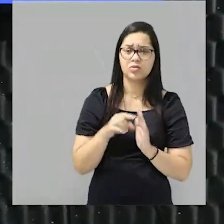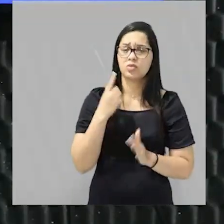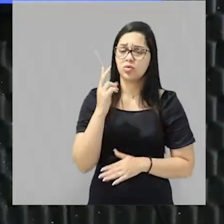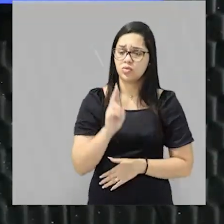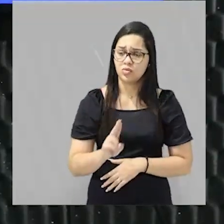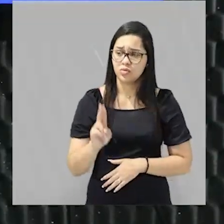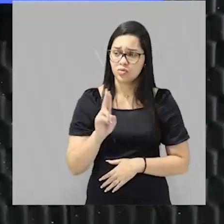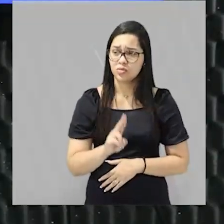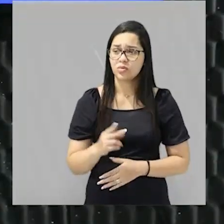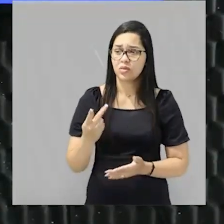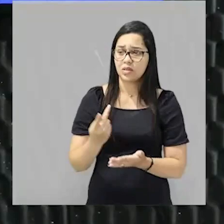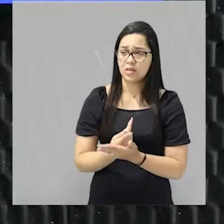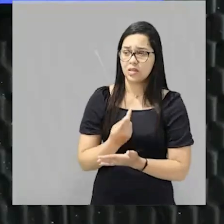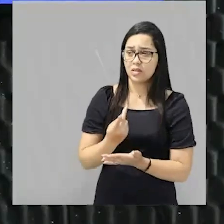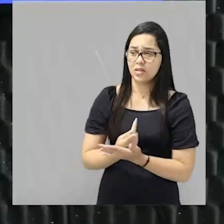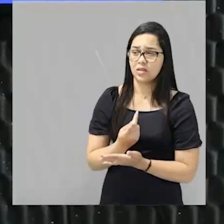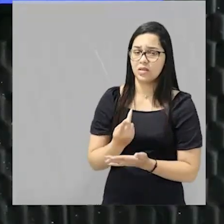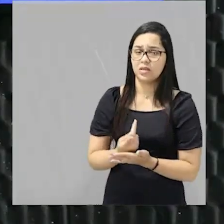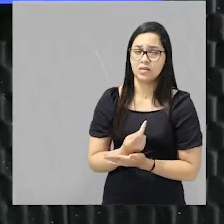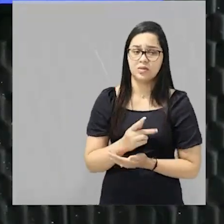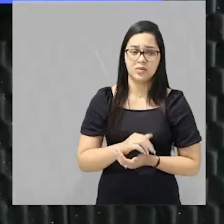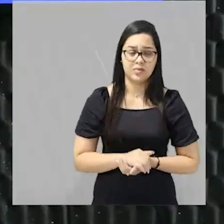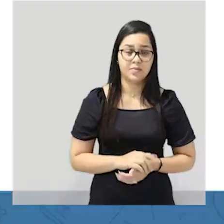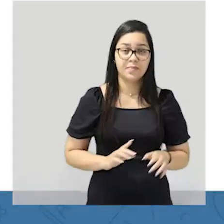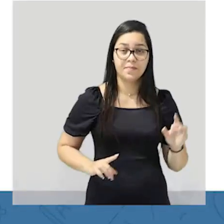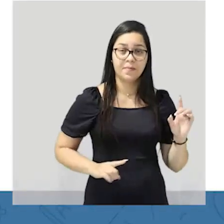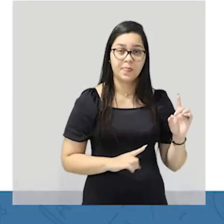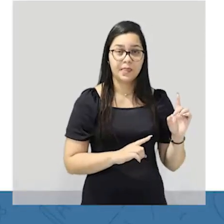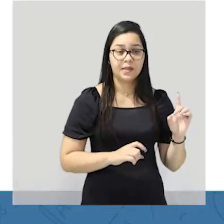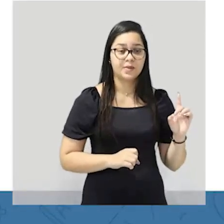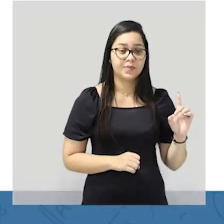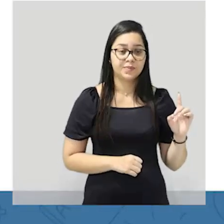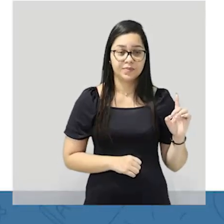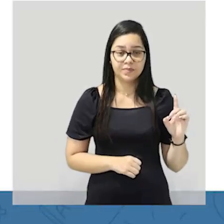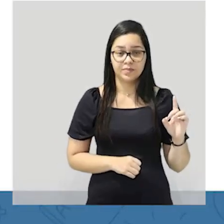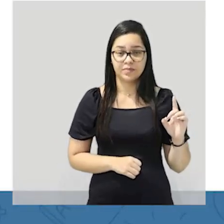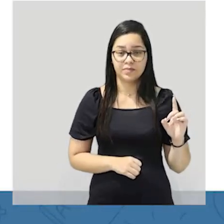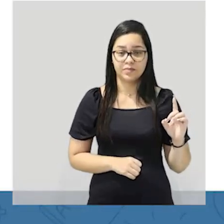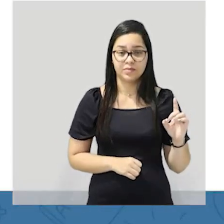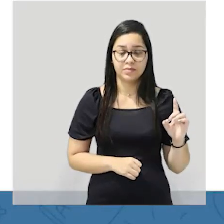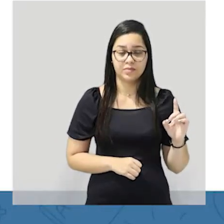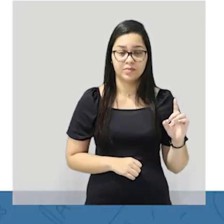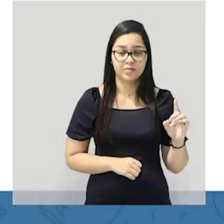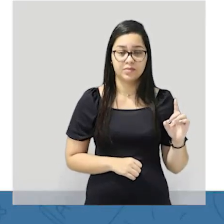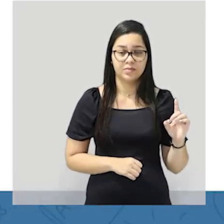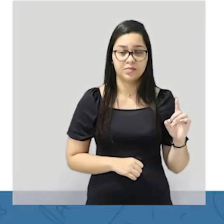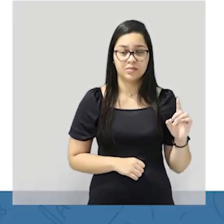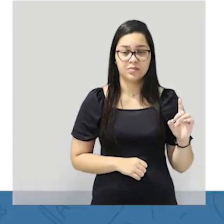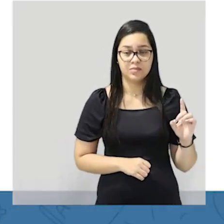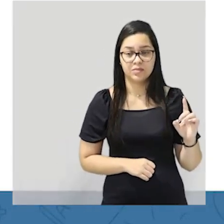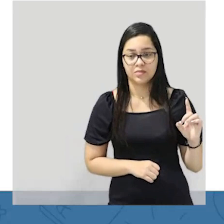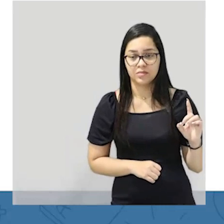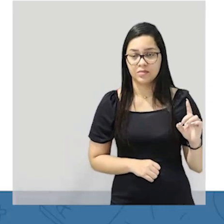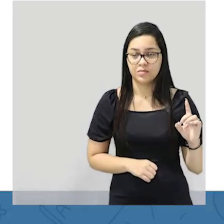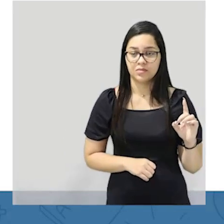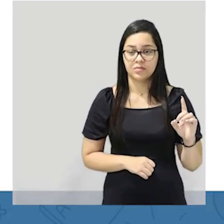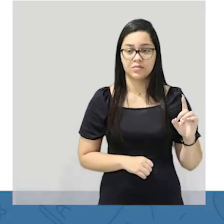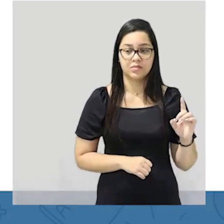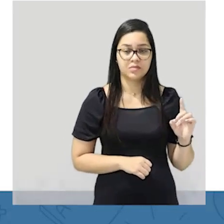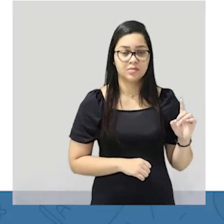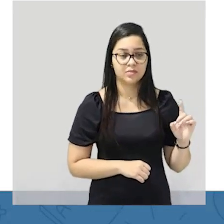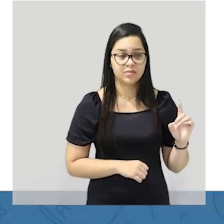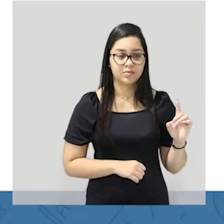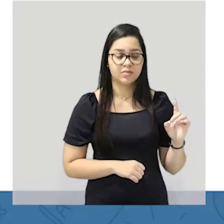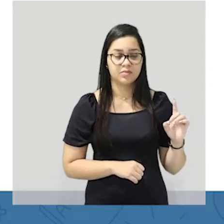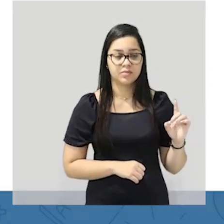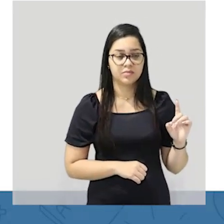fervendo. B. Uma mãe coloca a mão na água da banheira do bebê para ver a temperatura da água. Ou